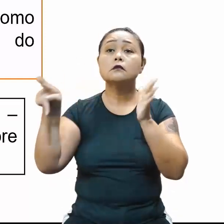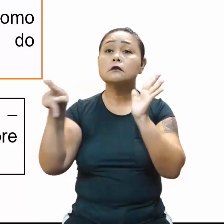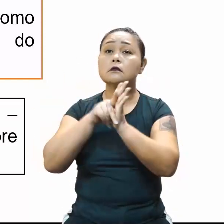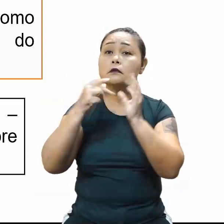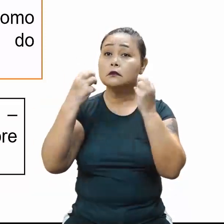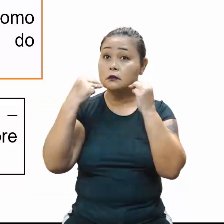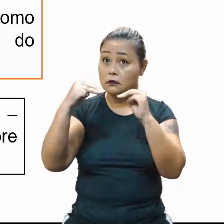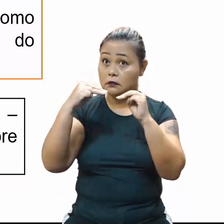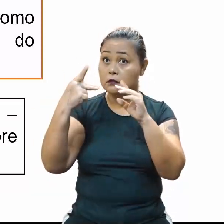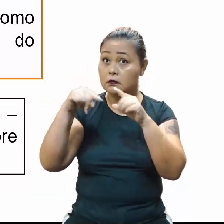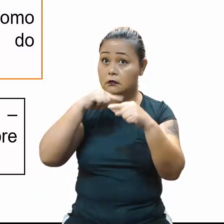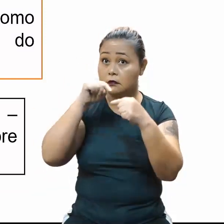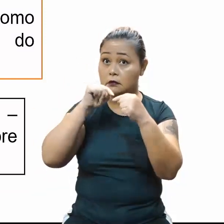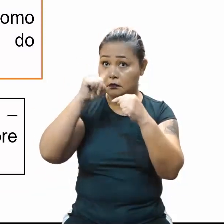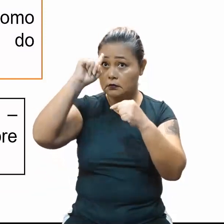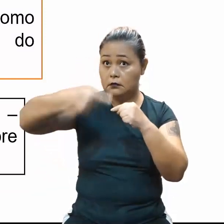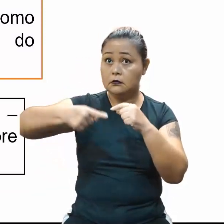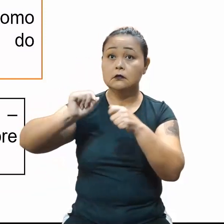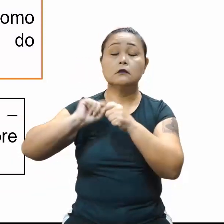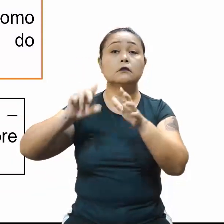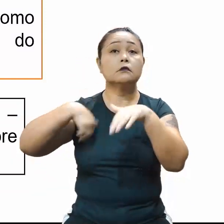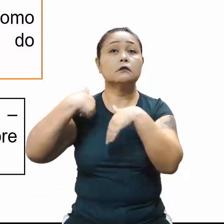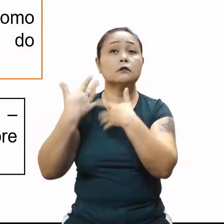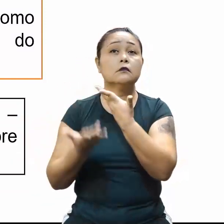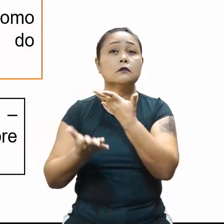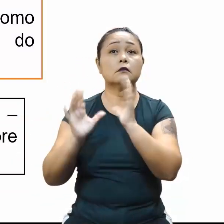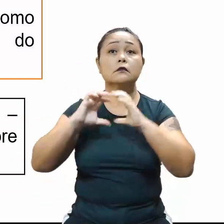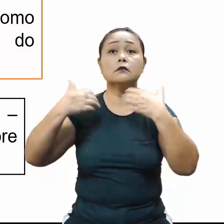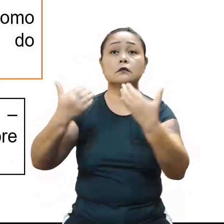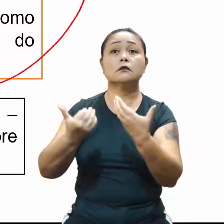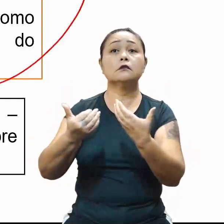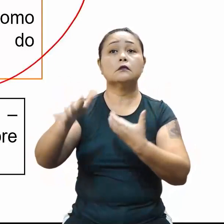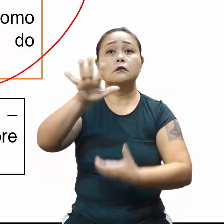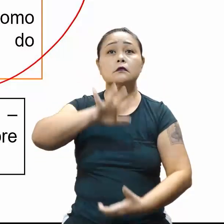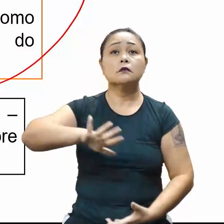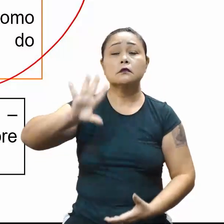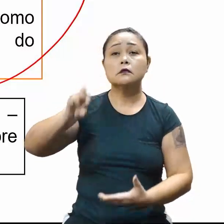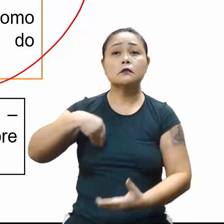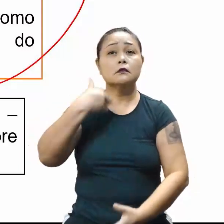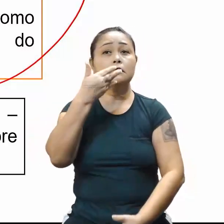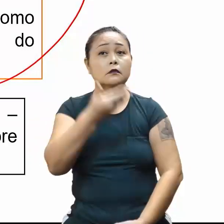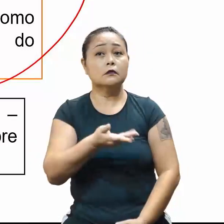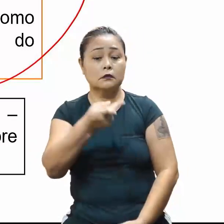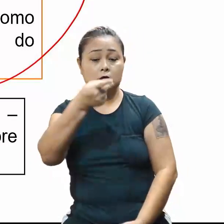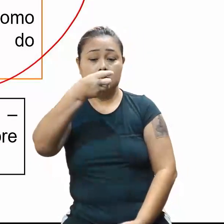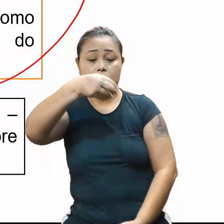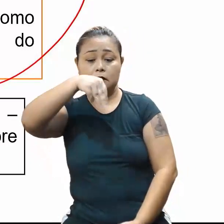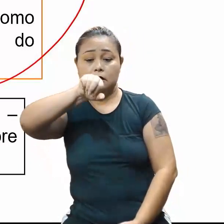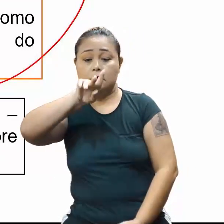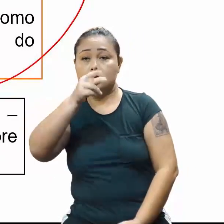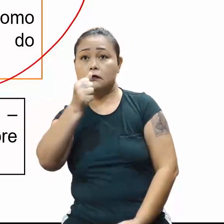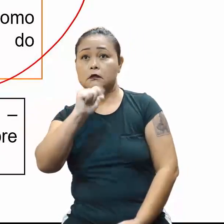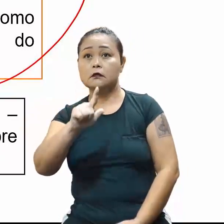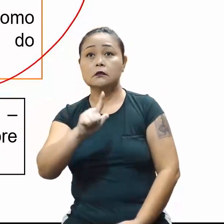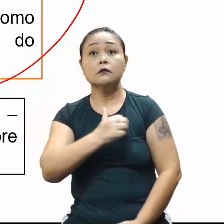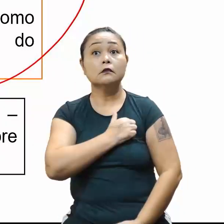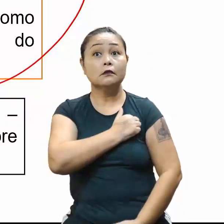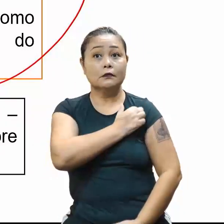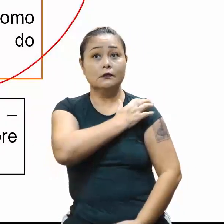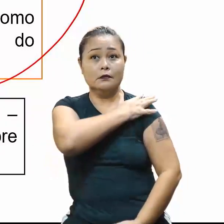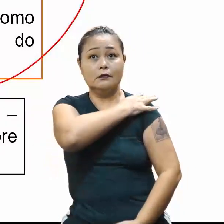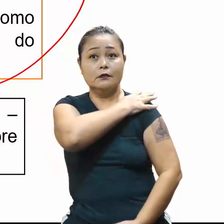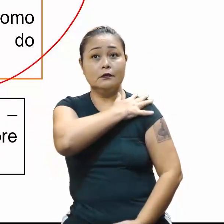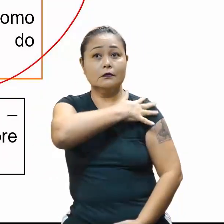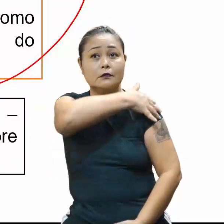missão. Em 1955, o Congresso Nacional promove ele como marechal do Exército. E nós vimos que